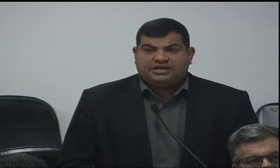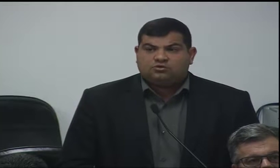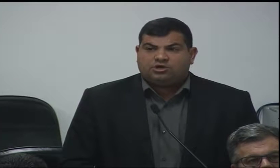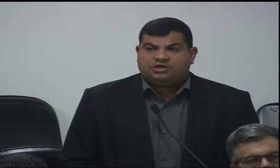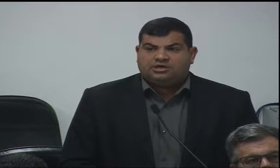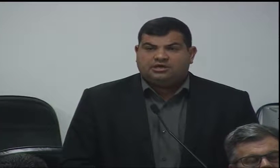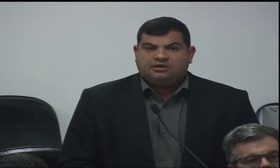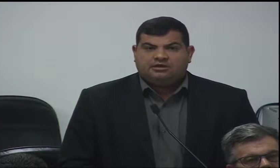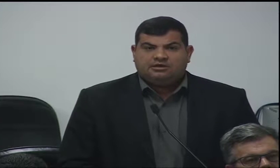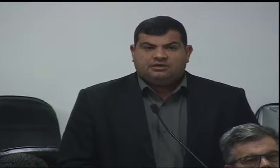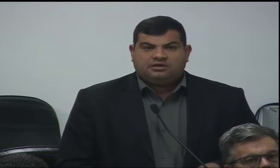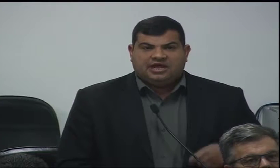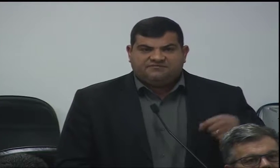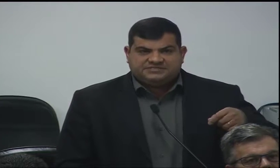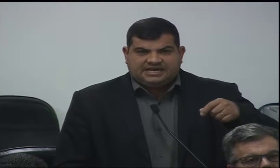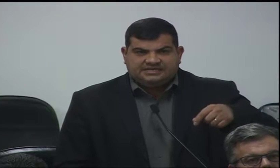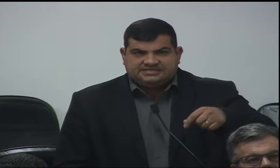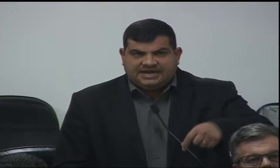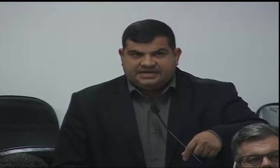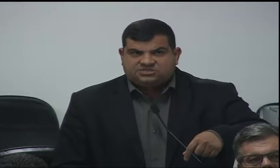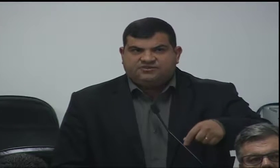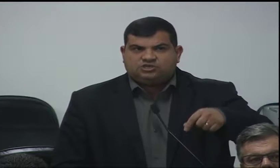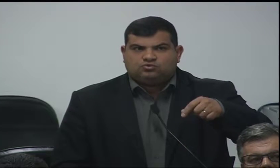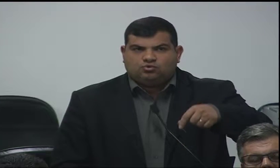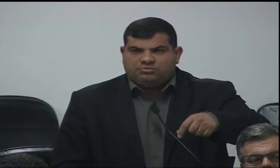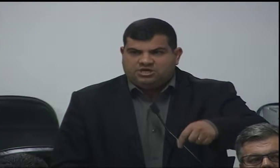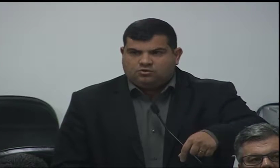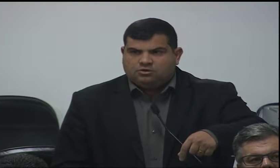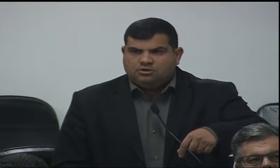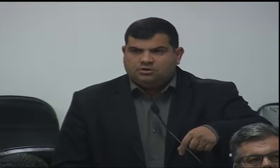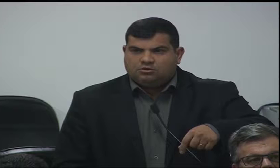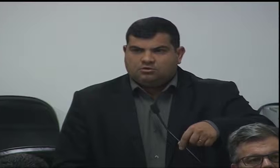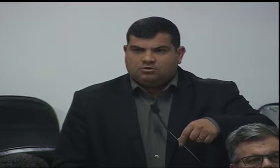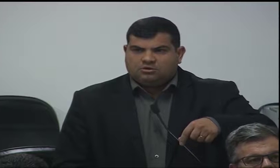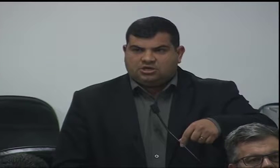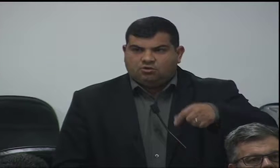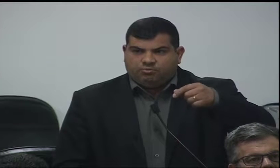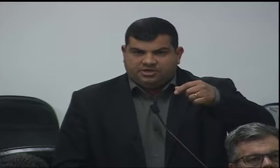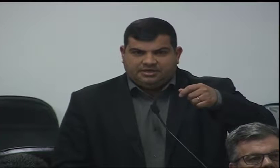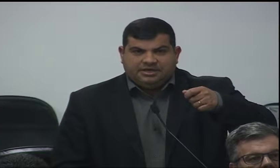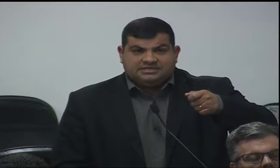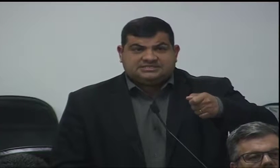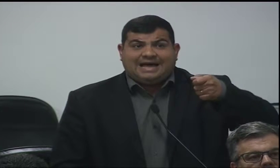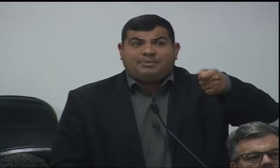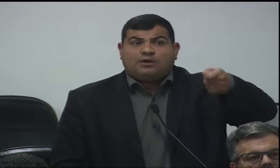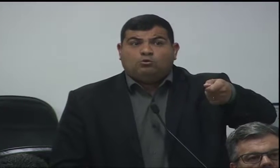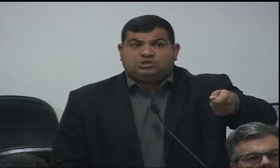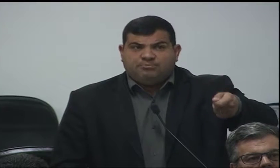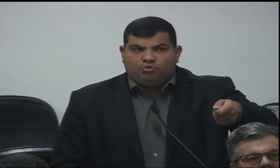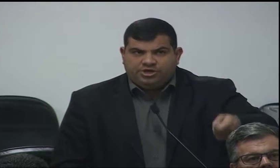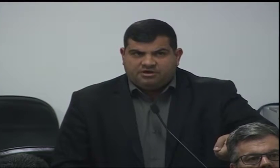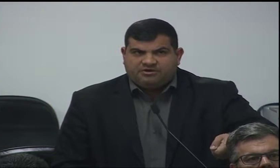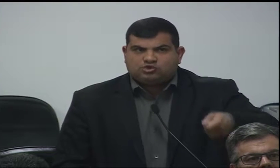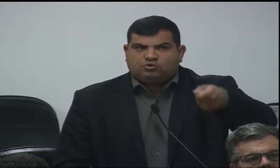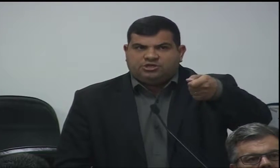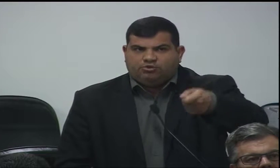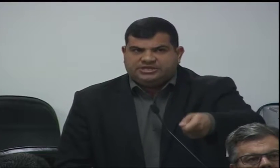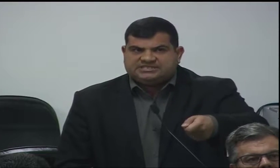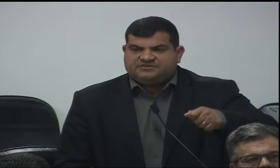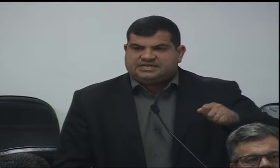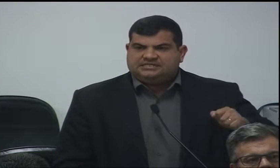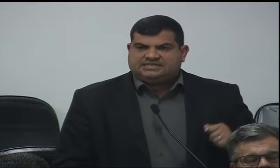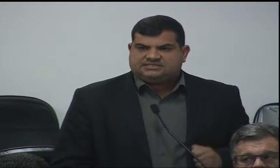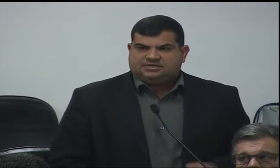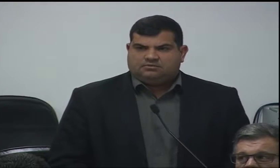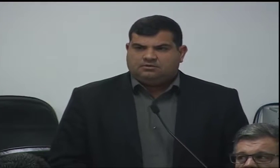algum vereador que quer fiscalizar, estiver junto comigo, que está para contribuir, vamos contribuir